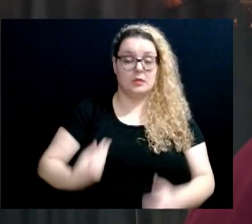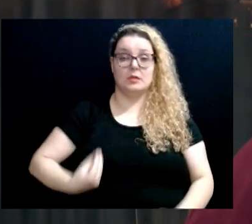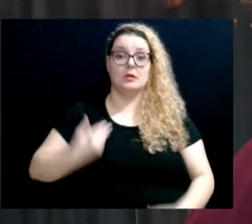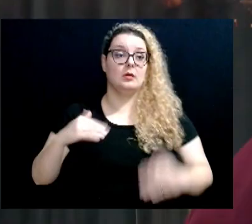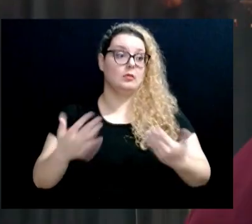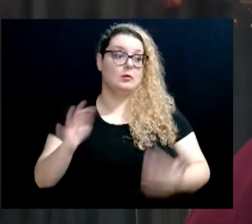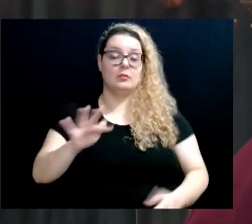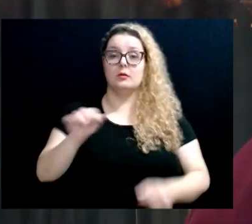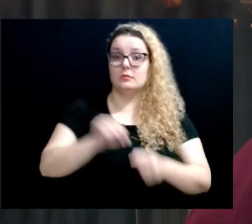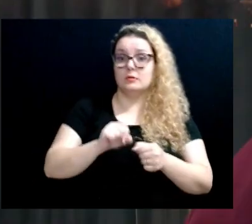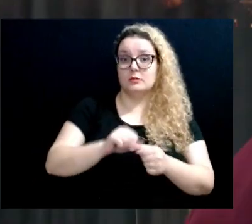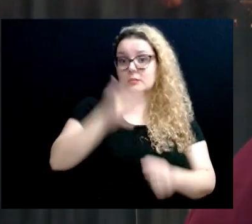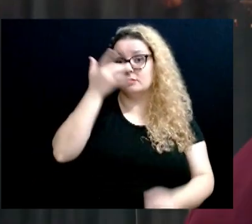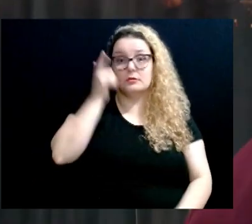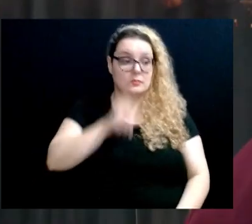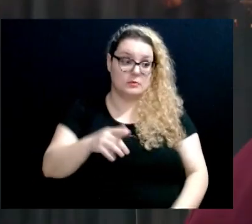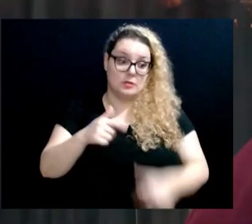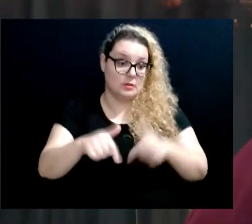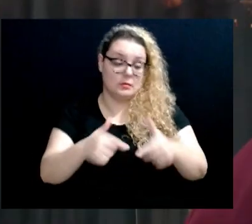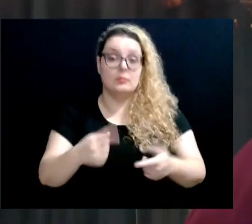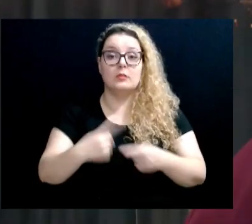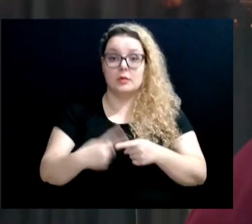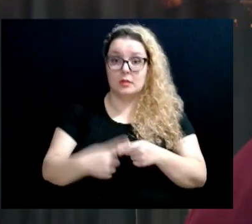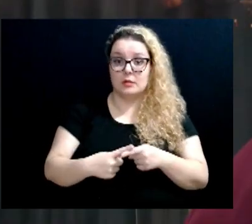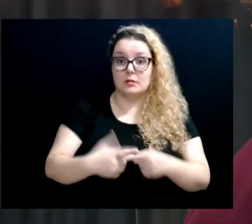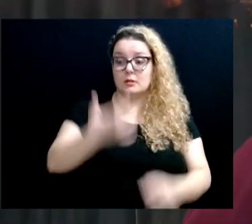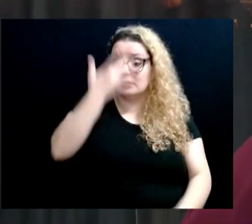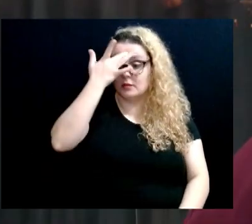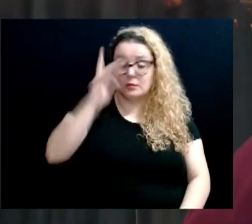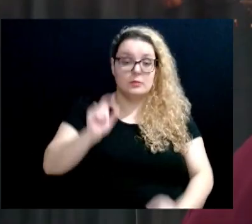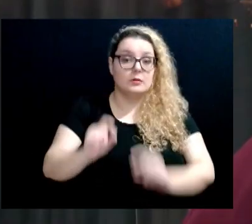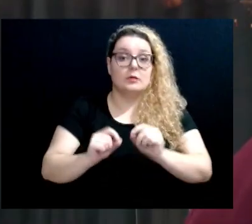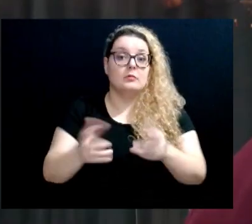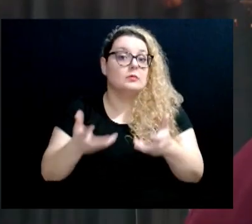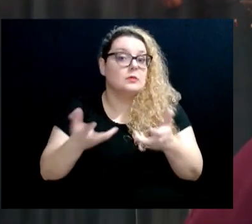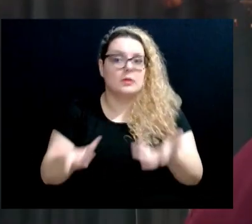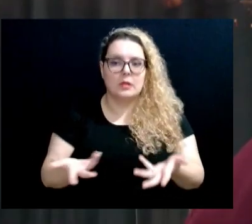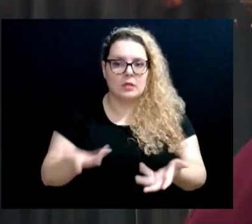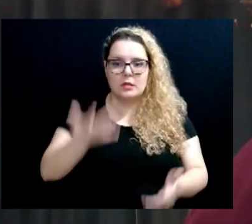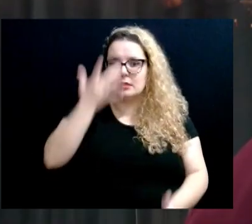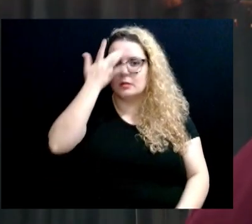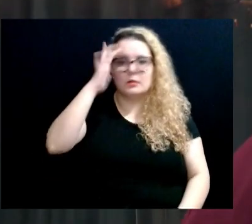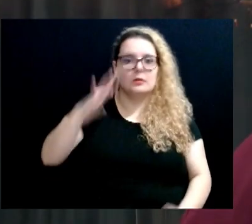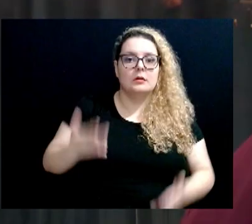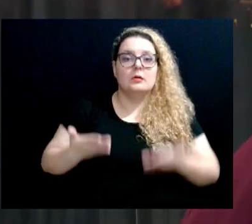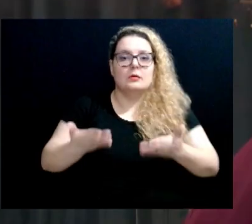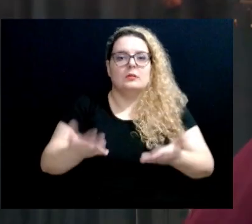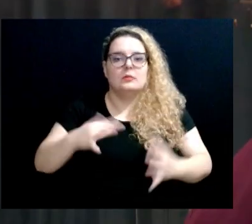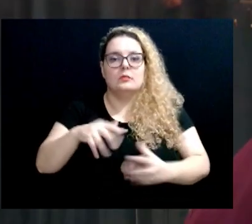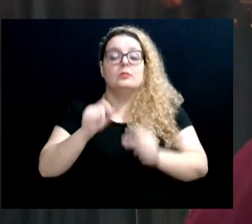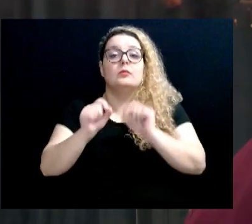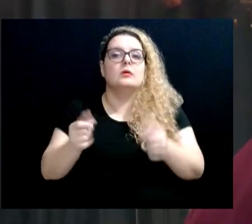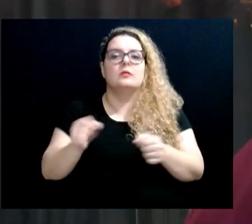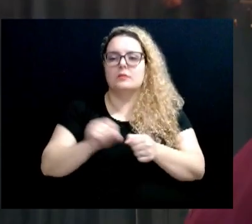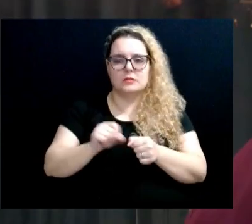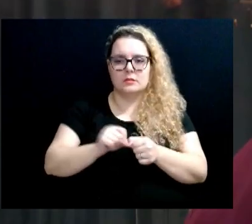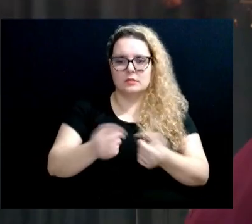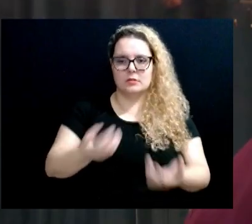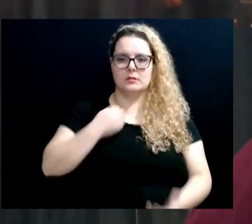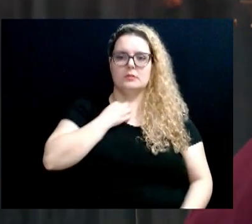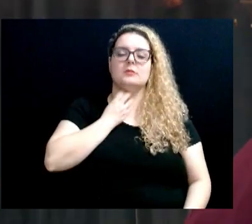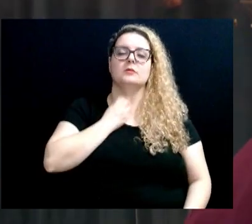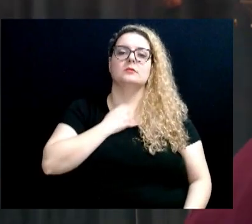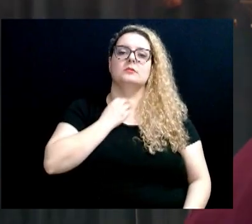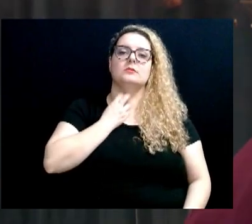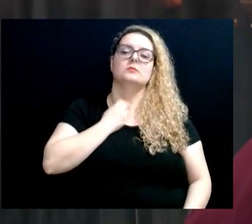trabalho. Por quê? Porque não sabe o que deseja, não sabe o que colocar no mundo, né? E aí se começa a se questionar,